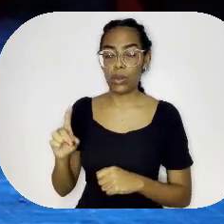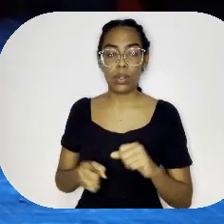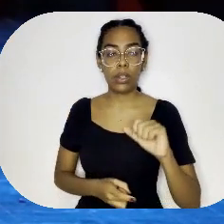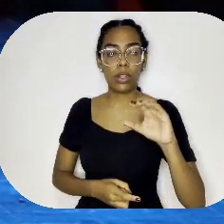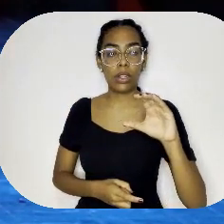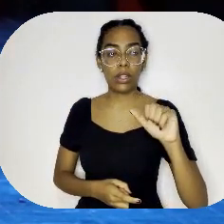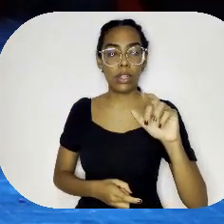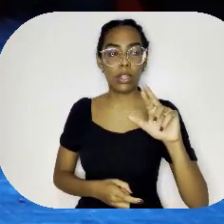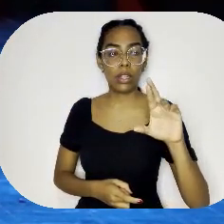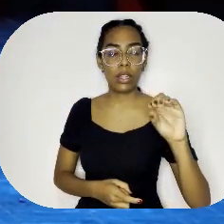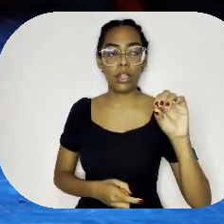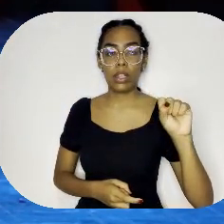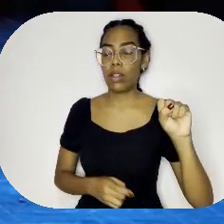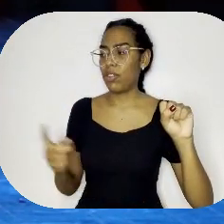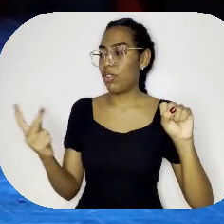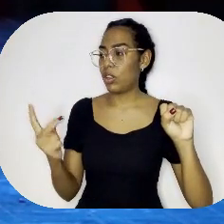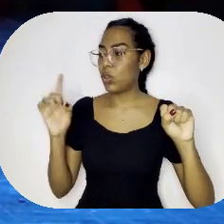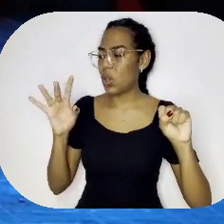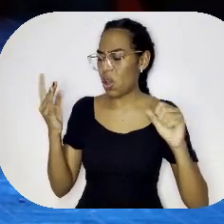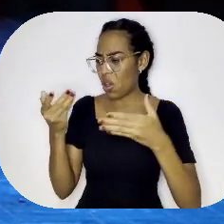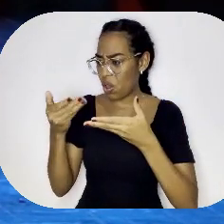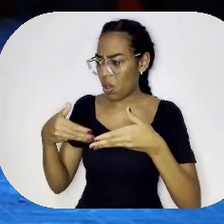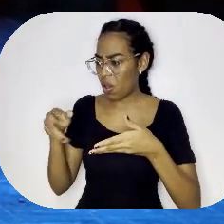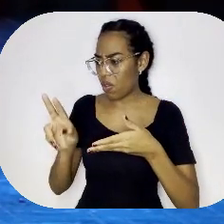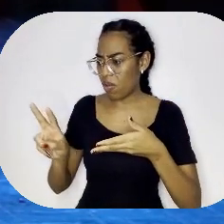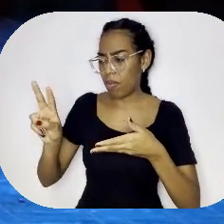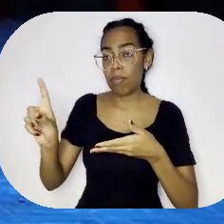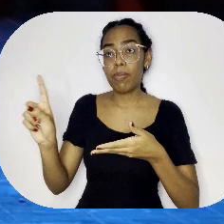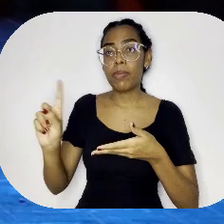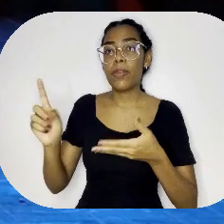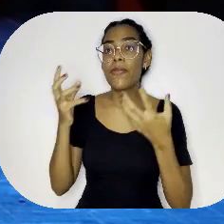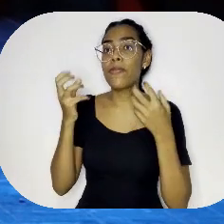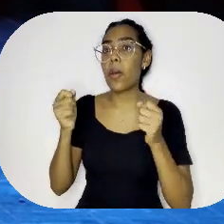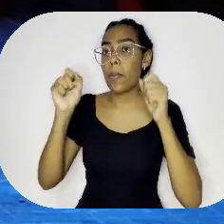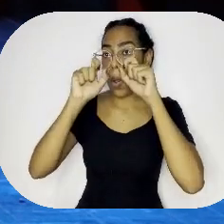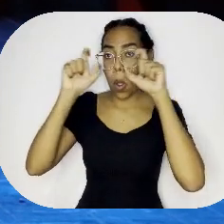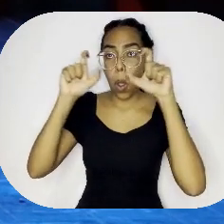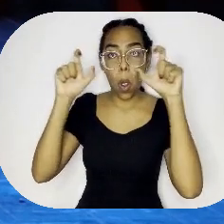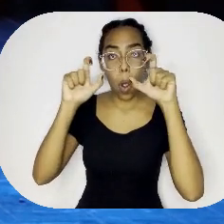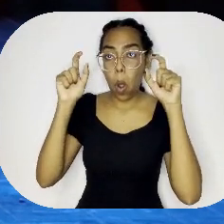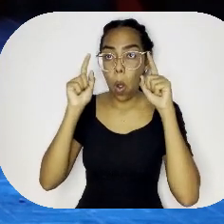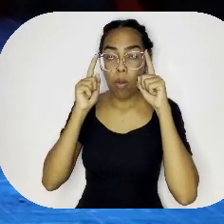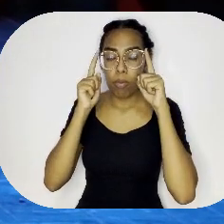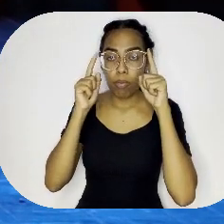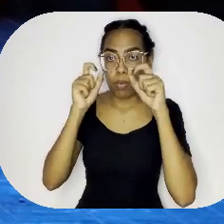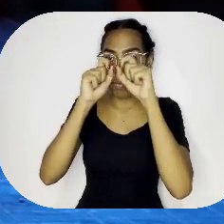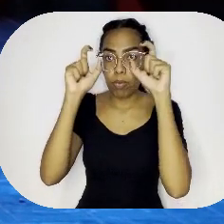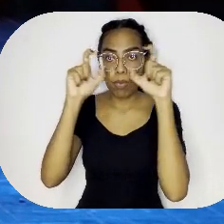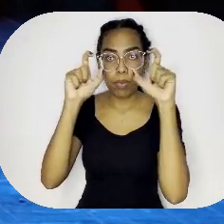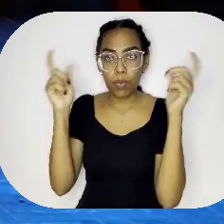Pelo que sei, não se traduz só em Cruz e Souza e Carlos Drummond de Andrade, não, viu? Vi que é hoje ainda, não saíram desses dois.